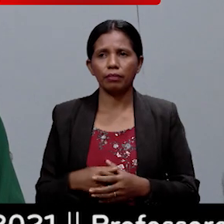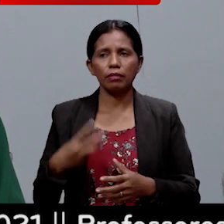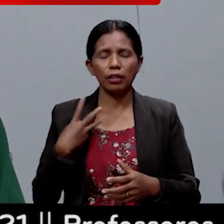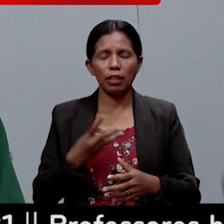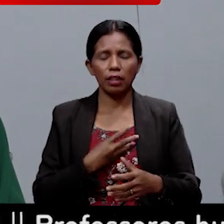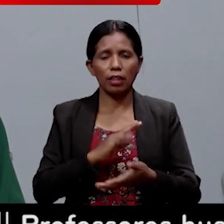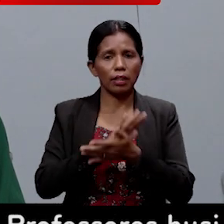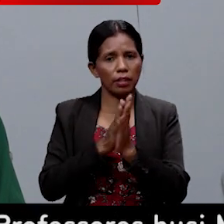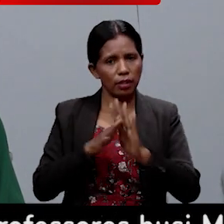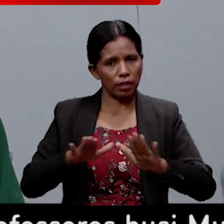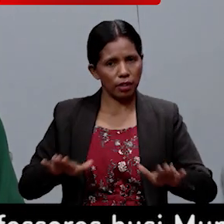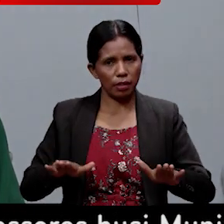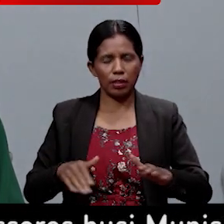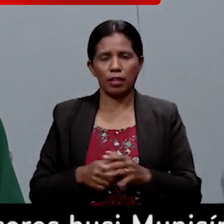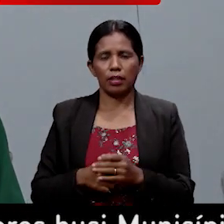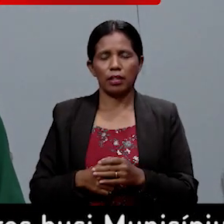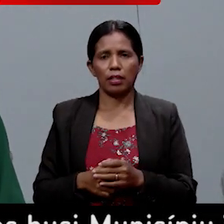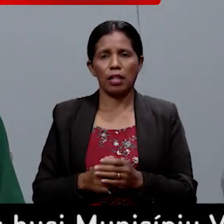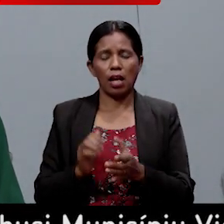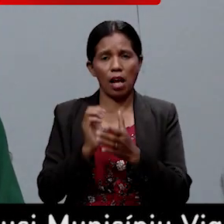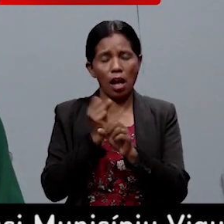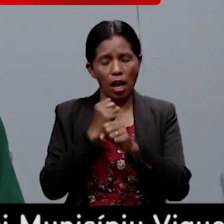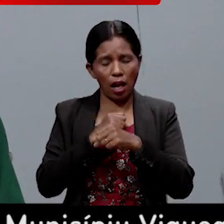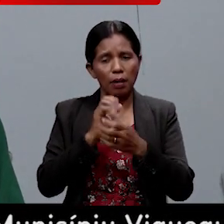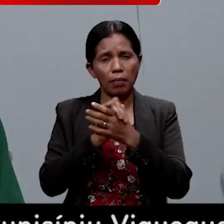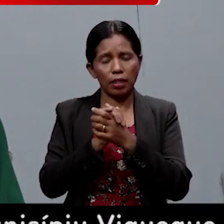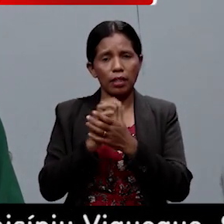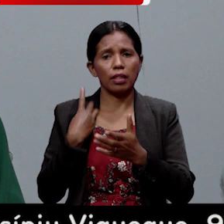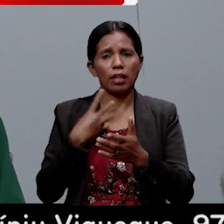unidade, hameting, ita ne paz,